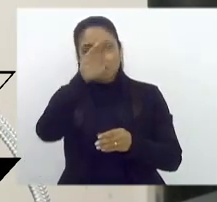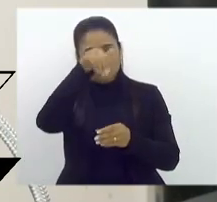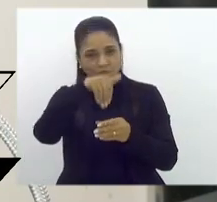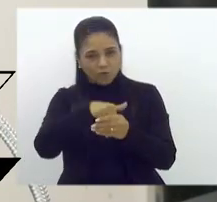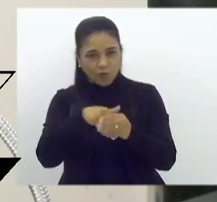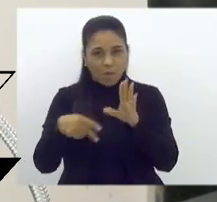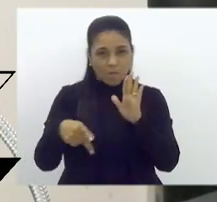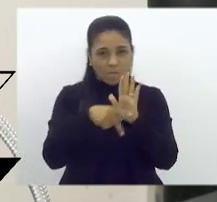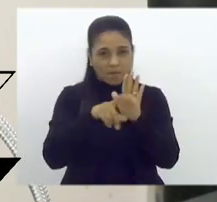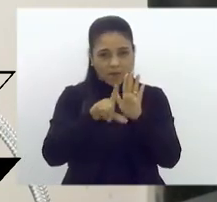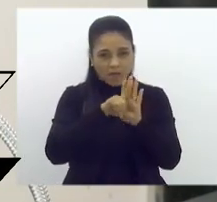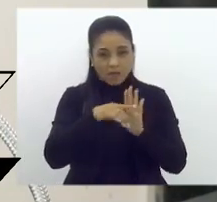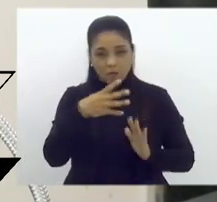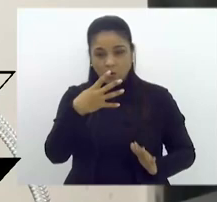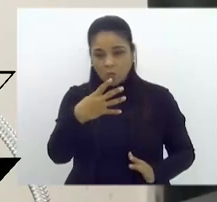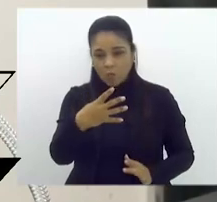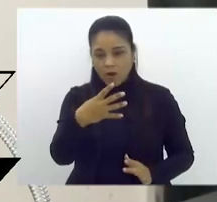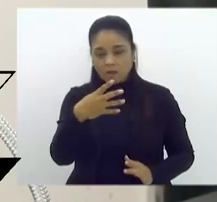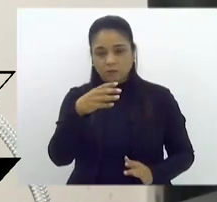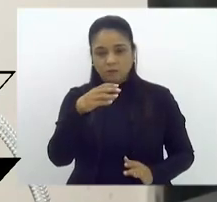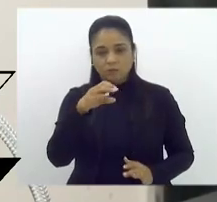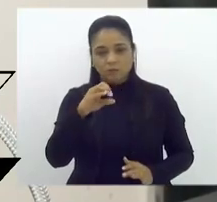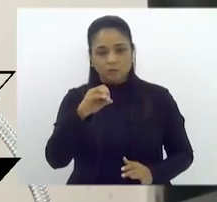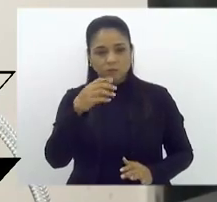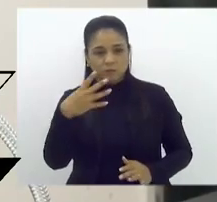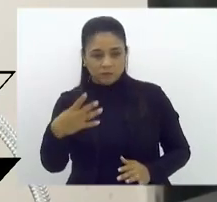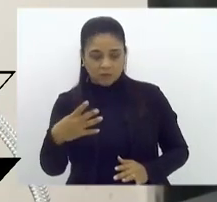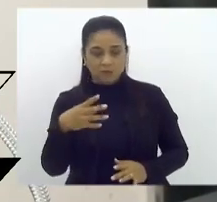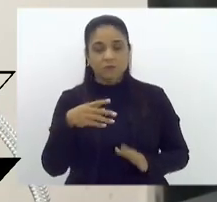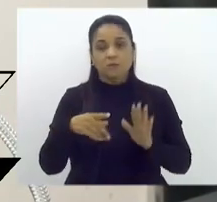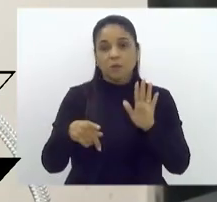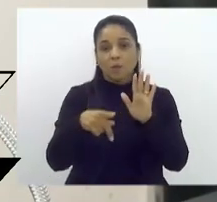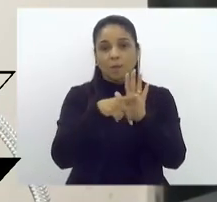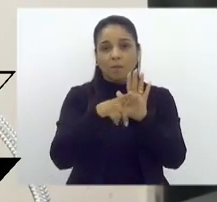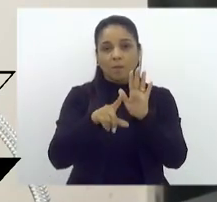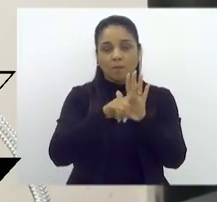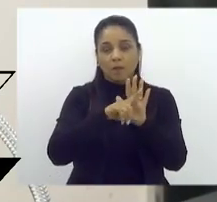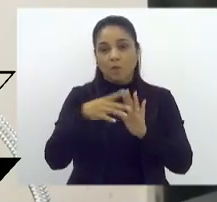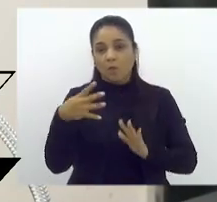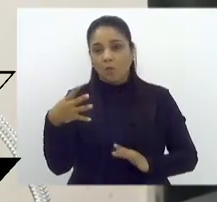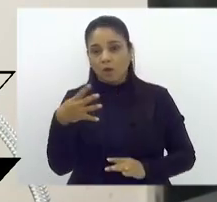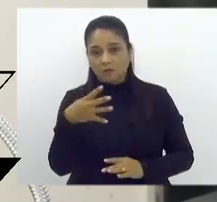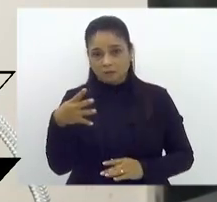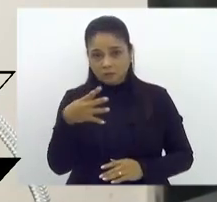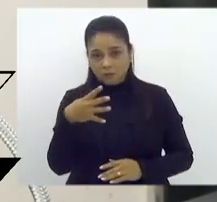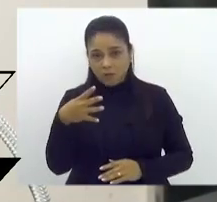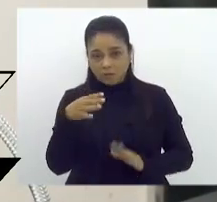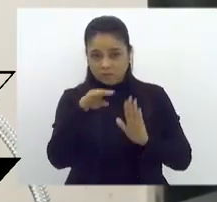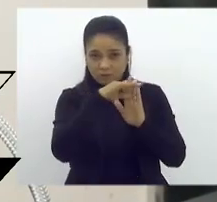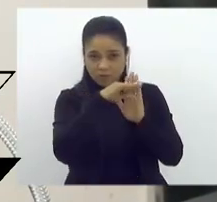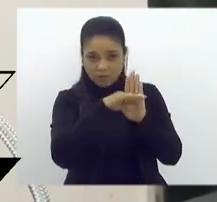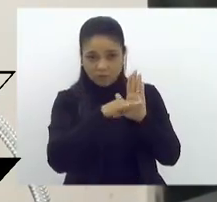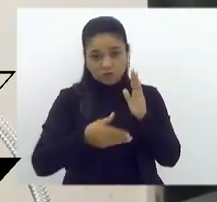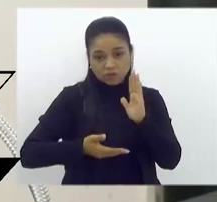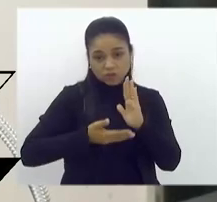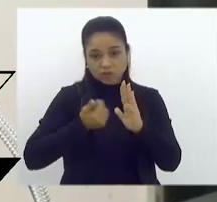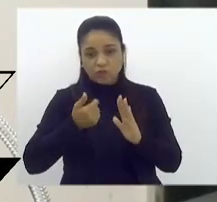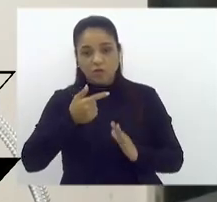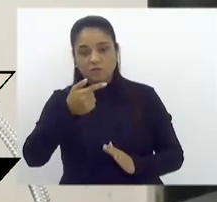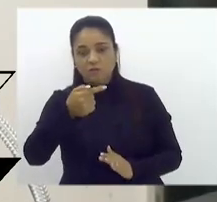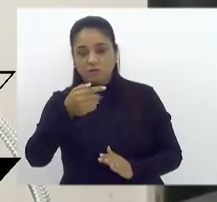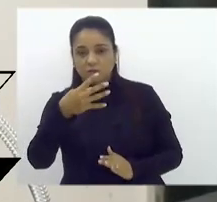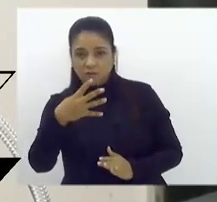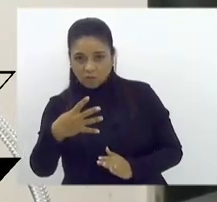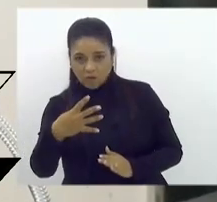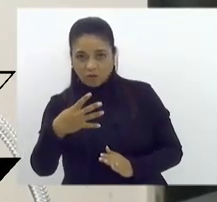o PL43 e o PL44 da pauta. E retirar o 74 da pauta. Então